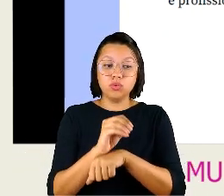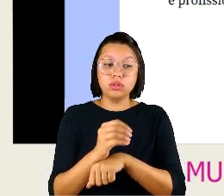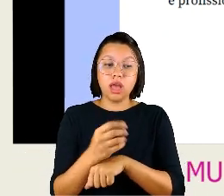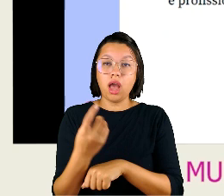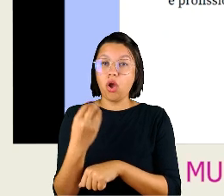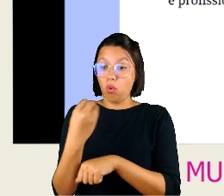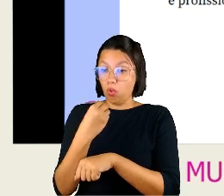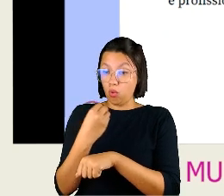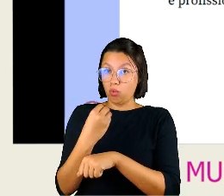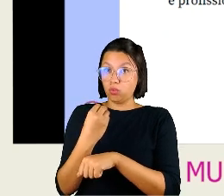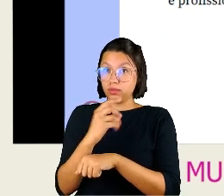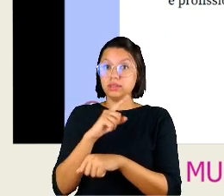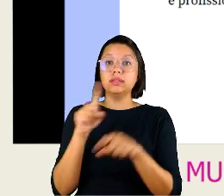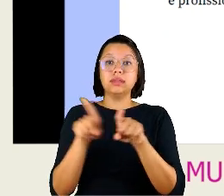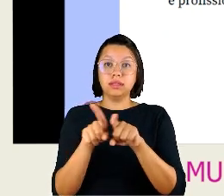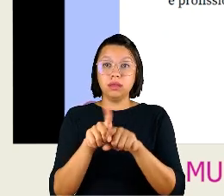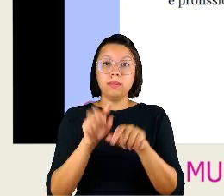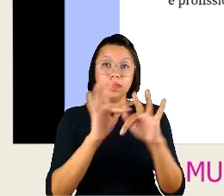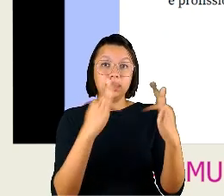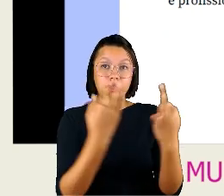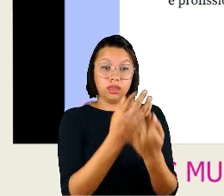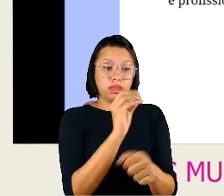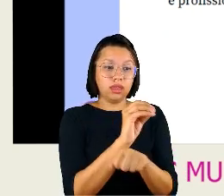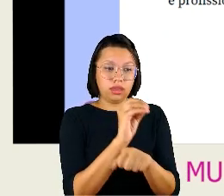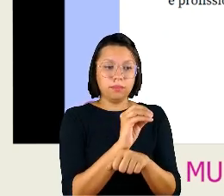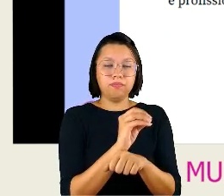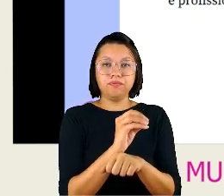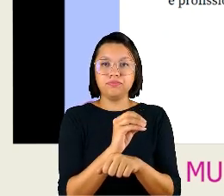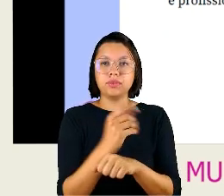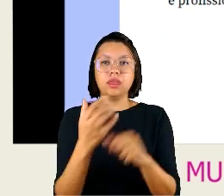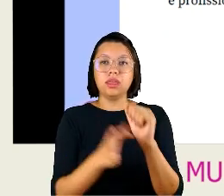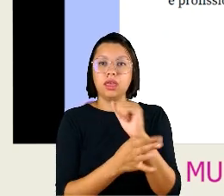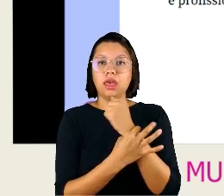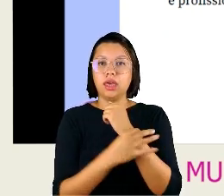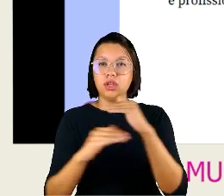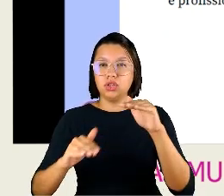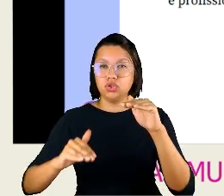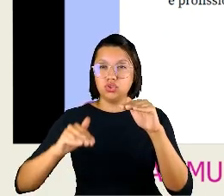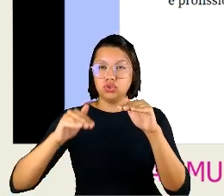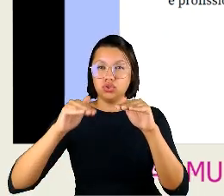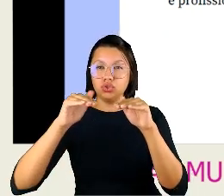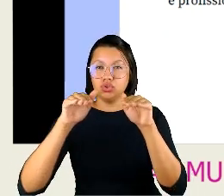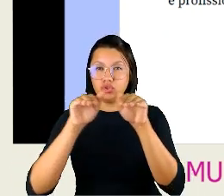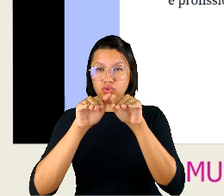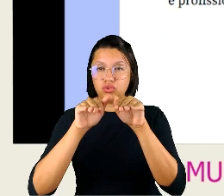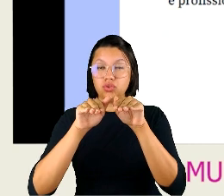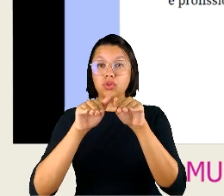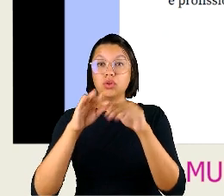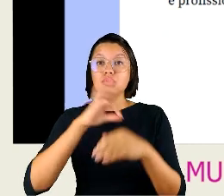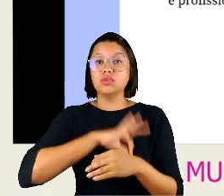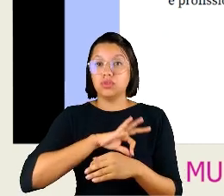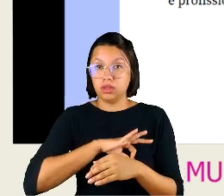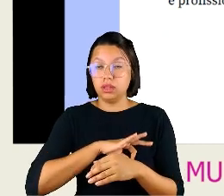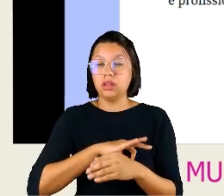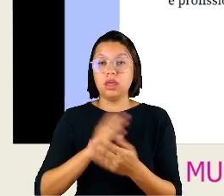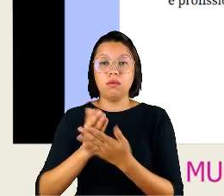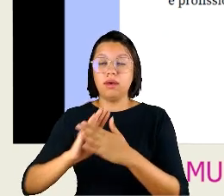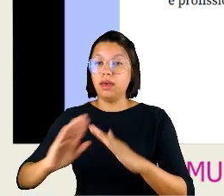famílias. Garantir equiparação salarial, ou seja, considerar disparidades de gênero e raça entre